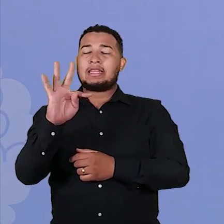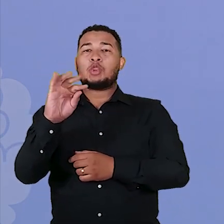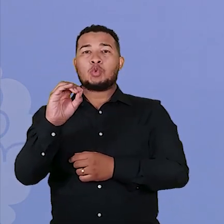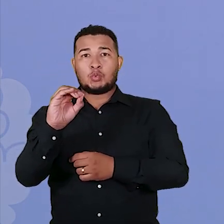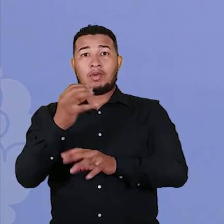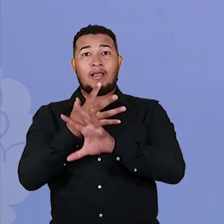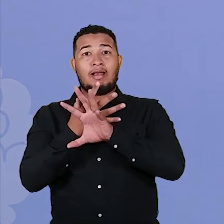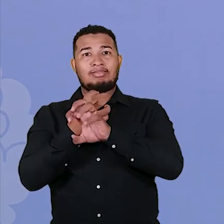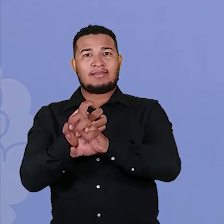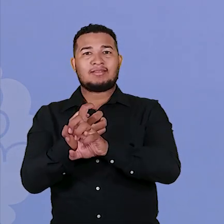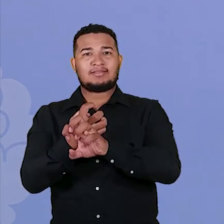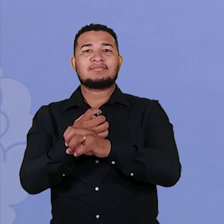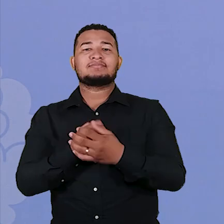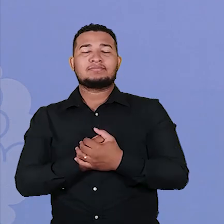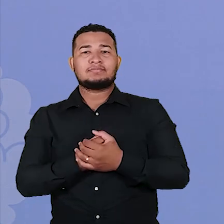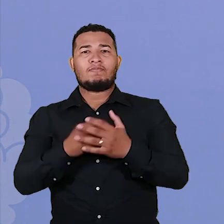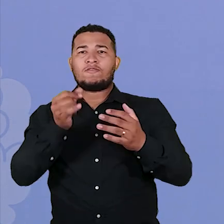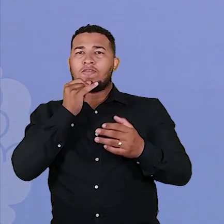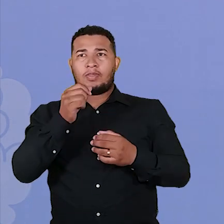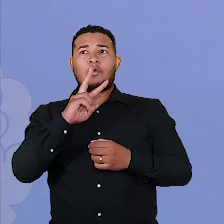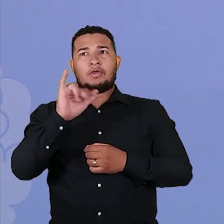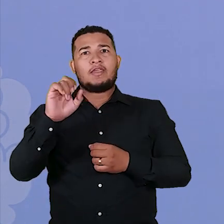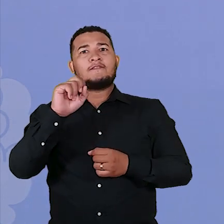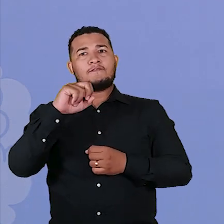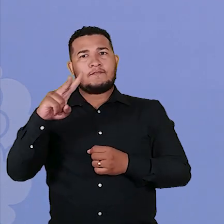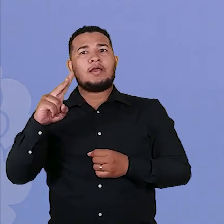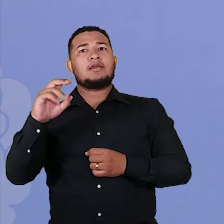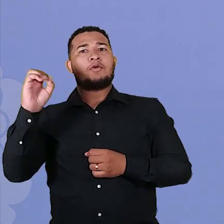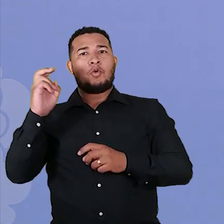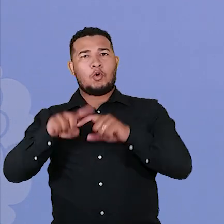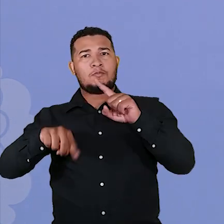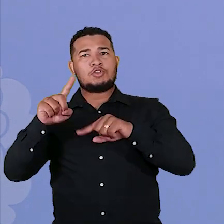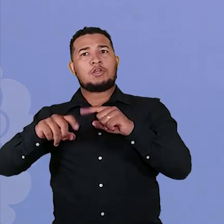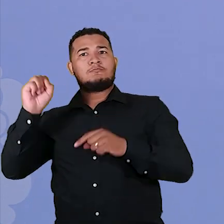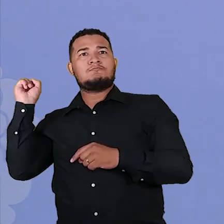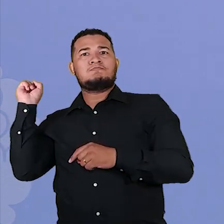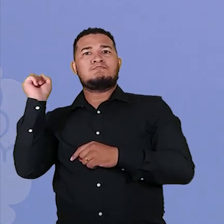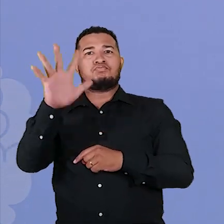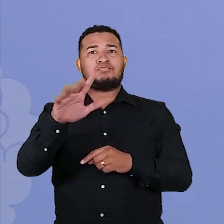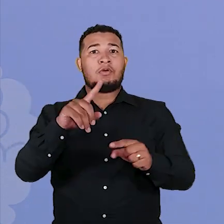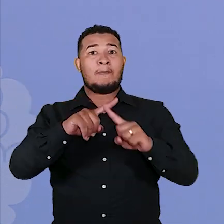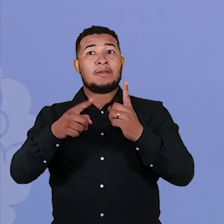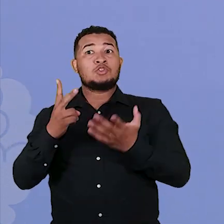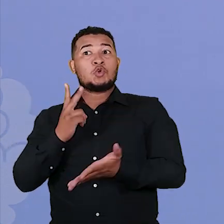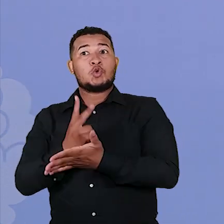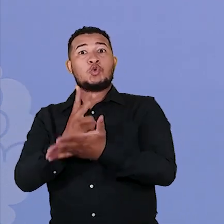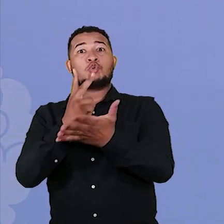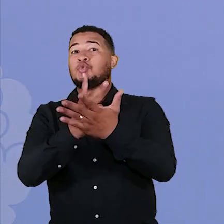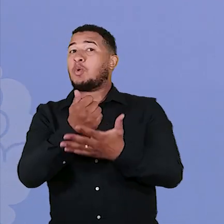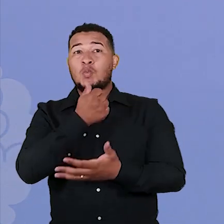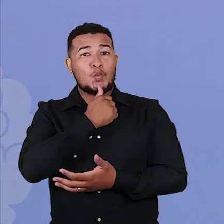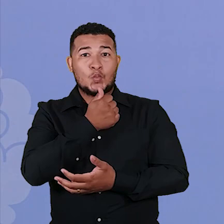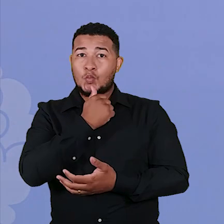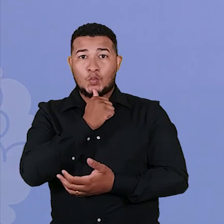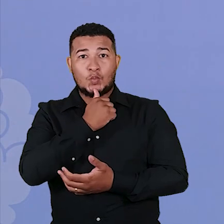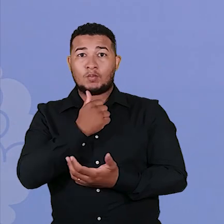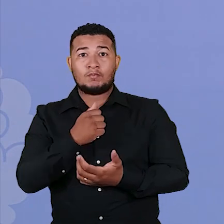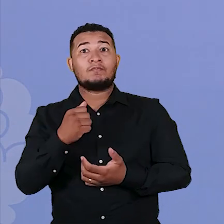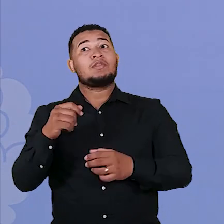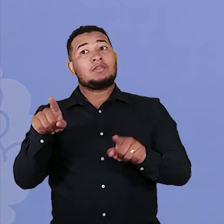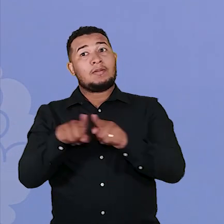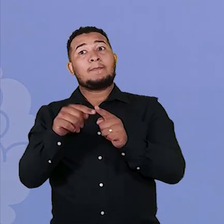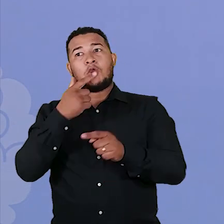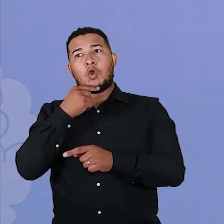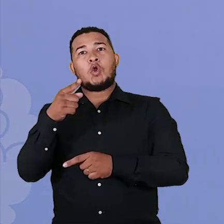então é tá ele vai ser jogaram o objeto e mas ele não continua o movimento apesar